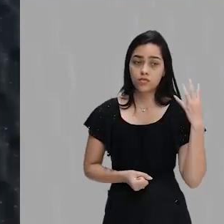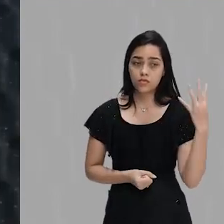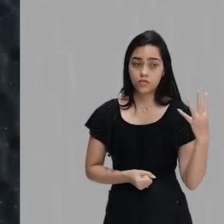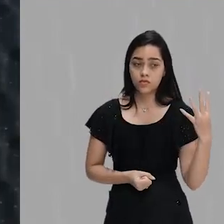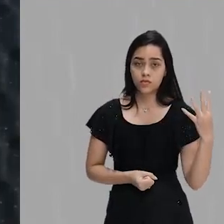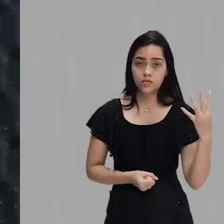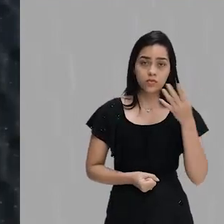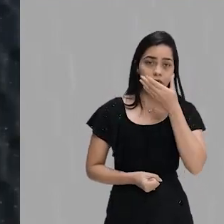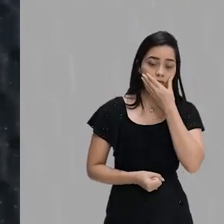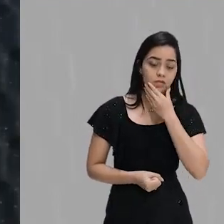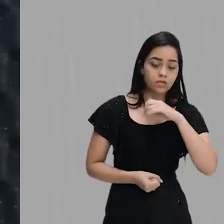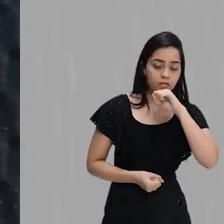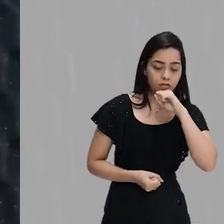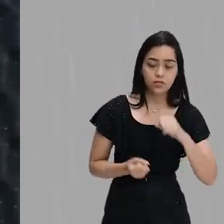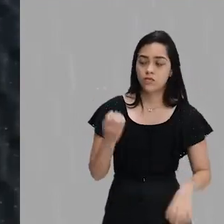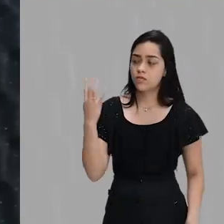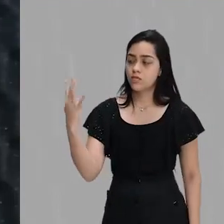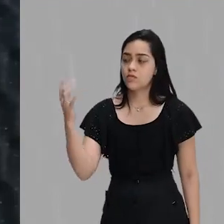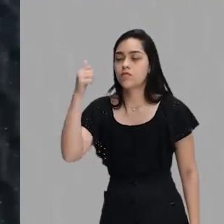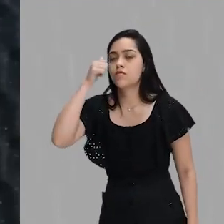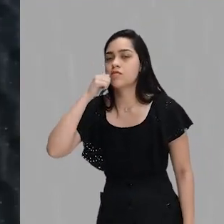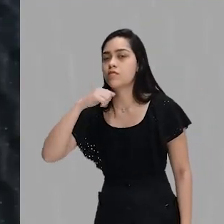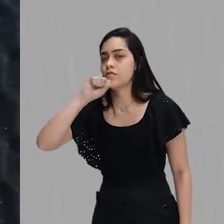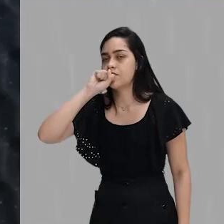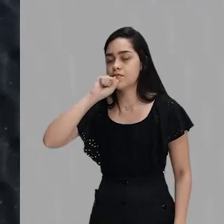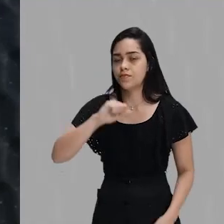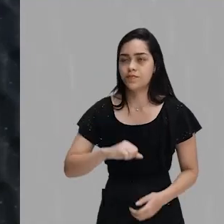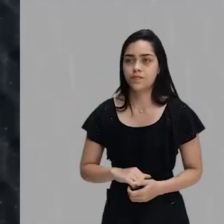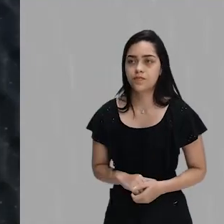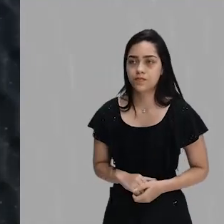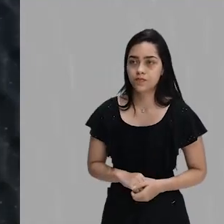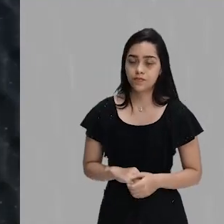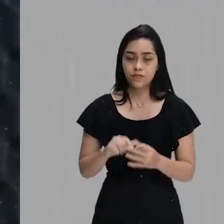4 cromossomos do pai e 4 cromossomos da mãe.